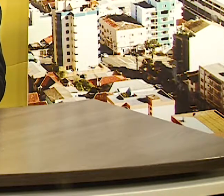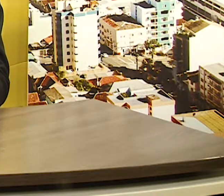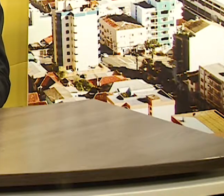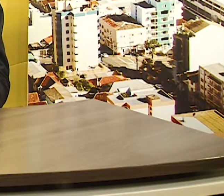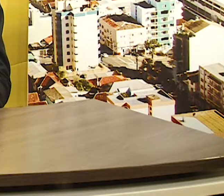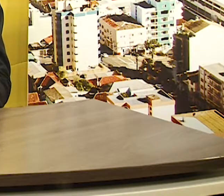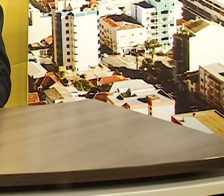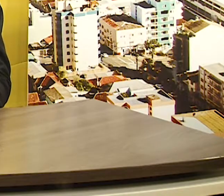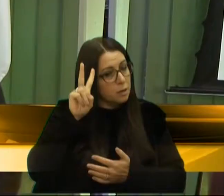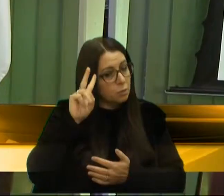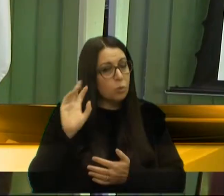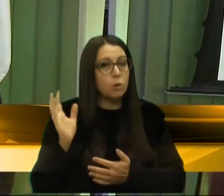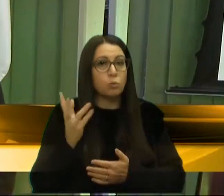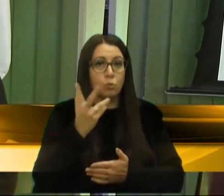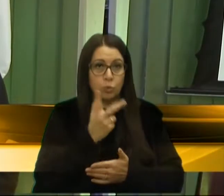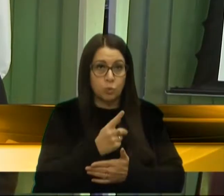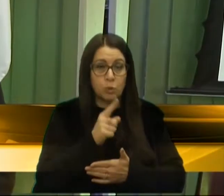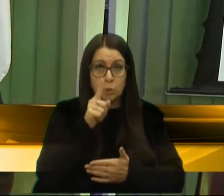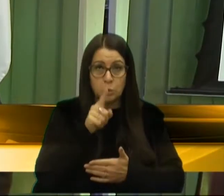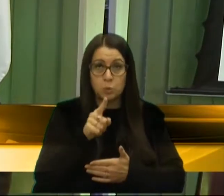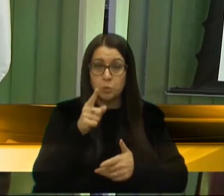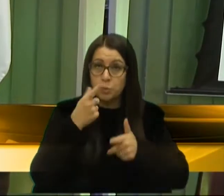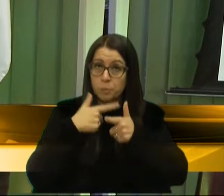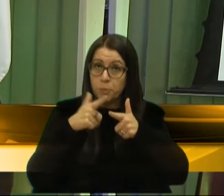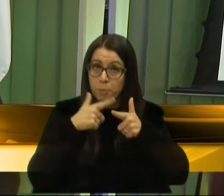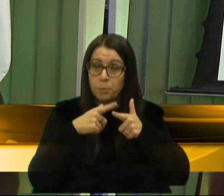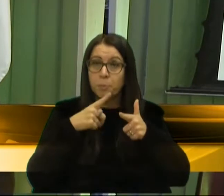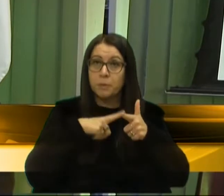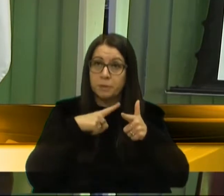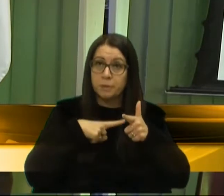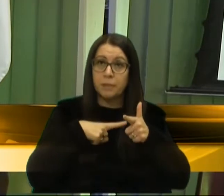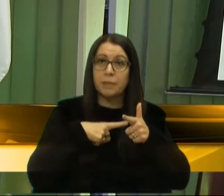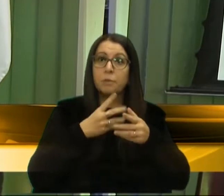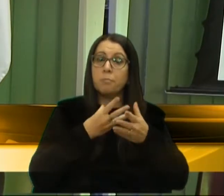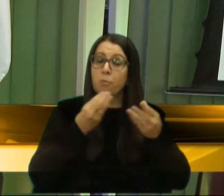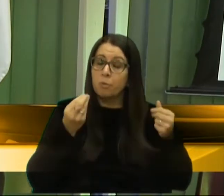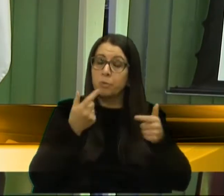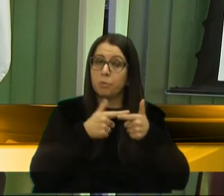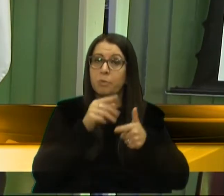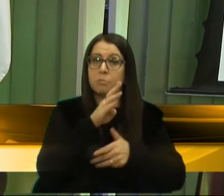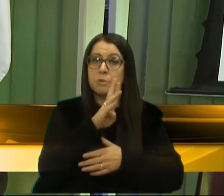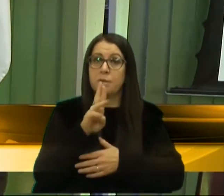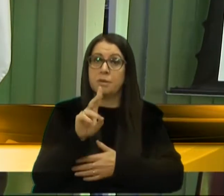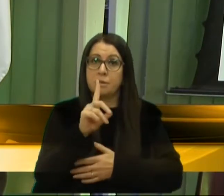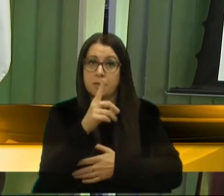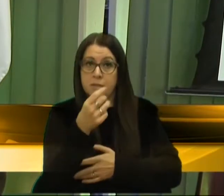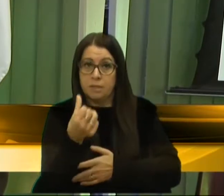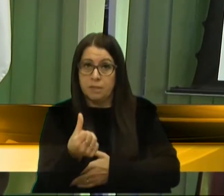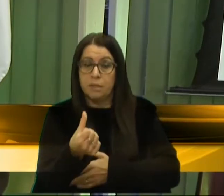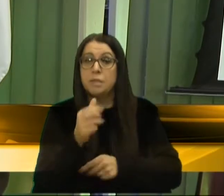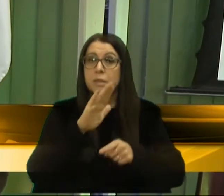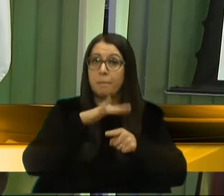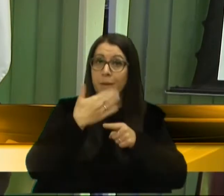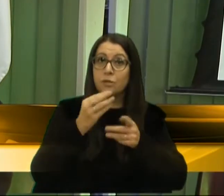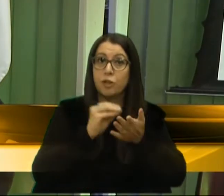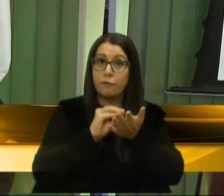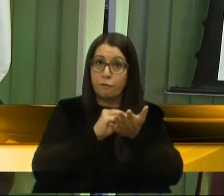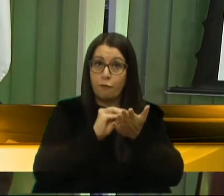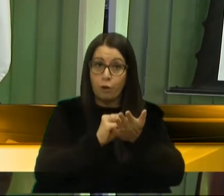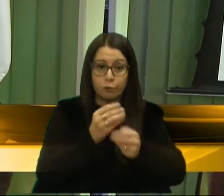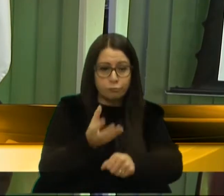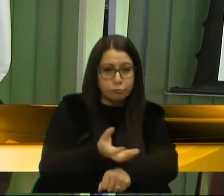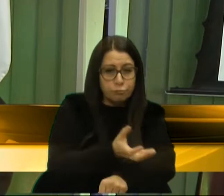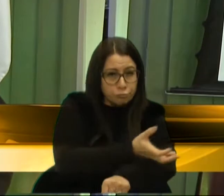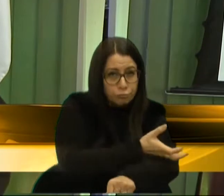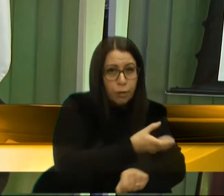Transportes, DENIT. Um dos grandes problemas que nós temos, grande mesmo na BR-116, além da falta de capina,